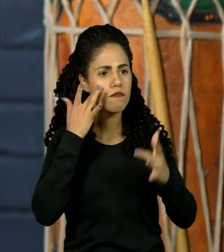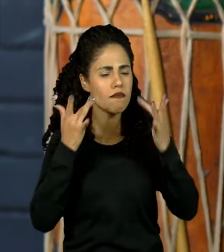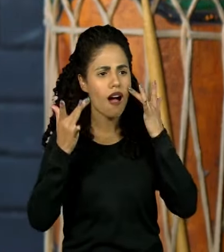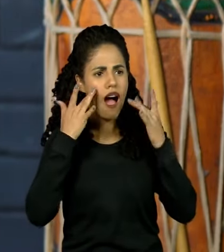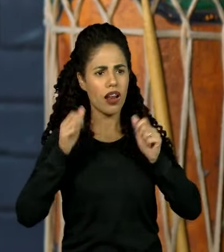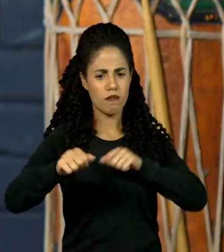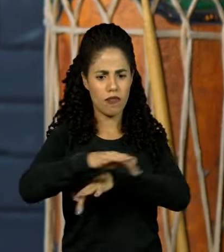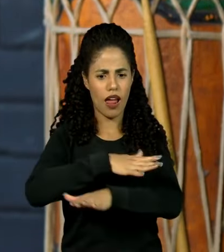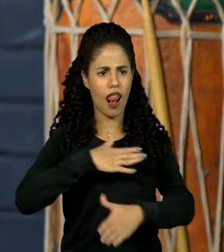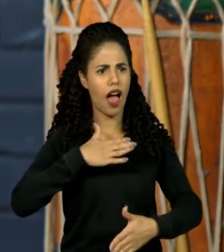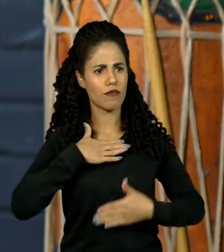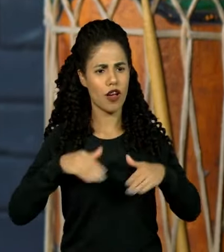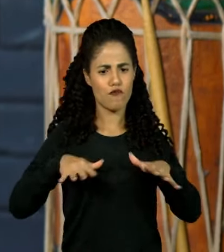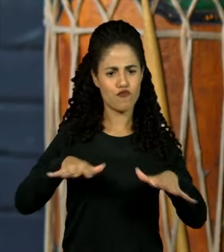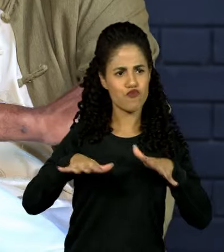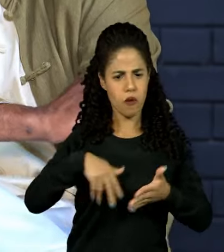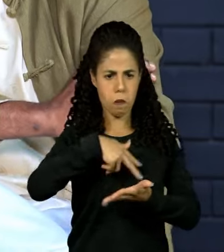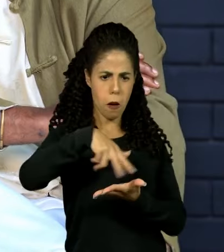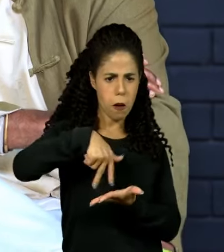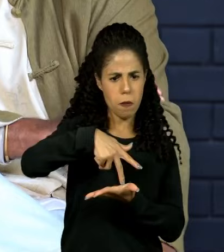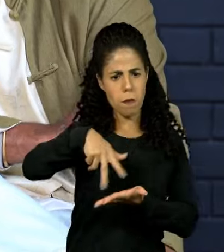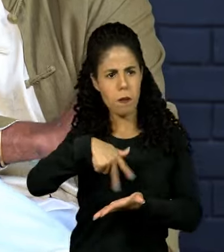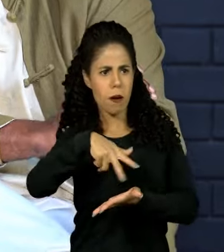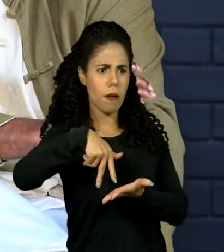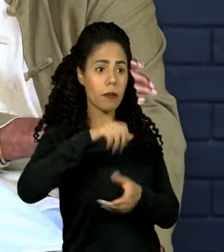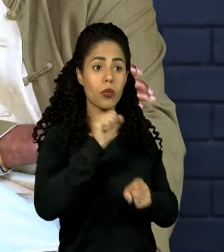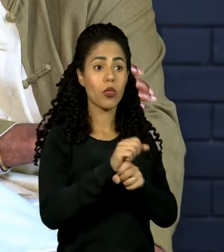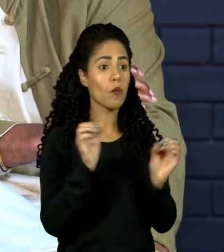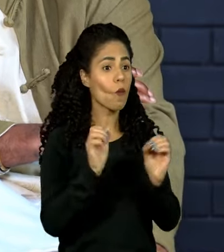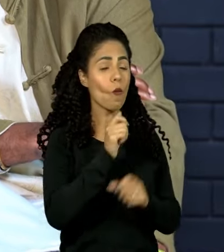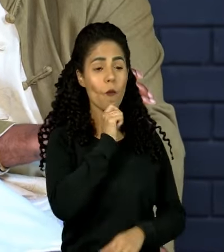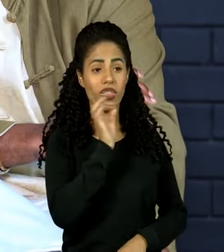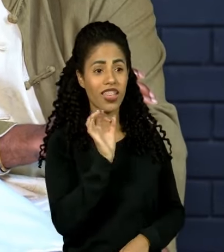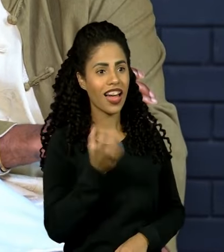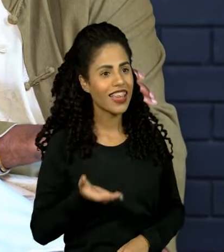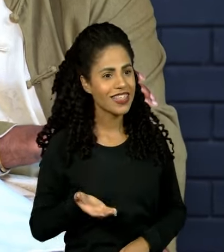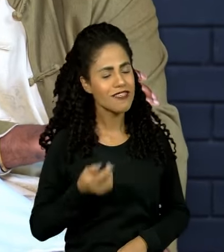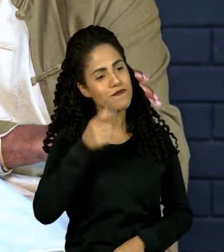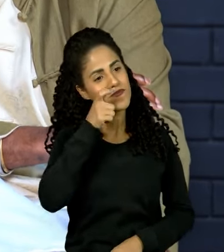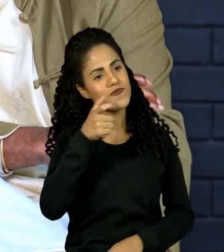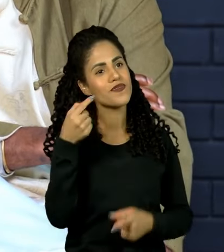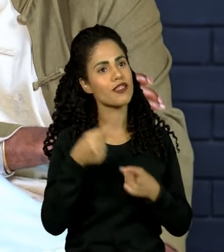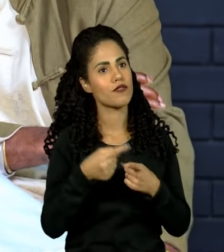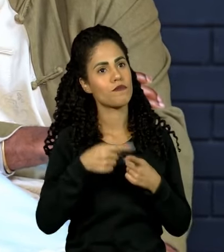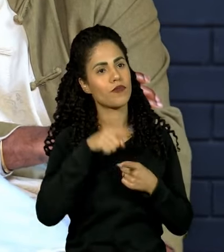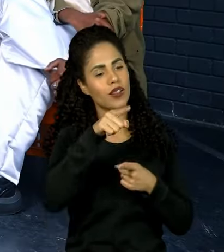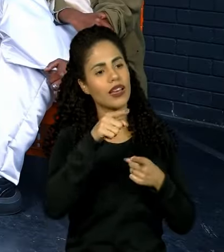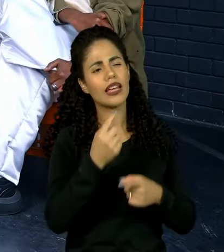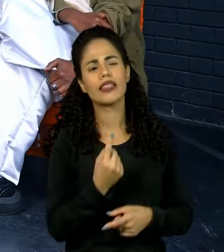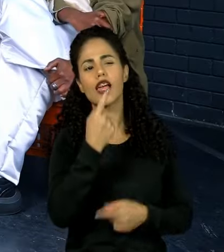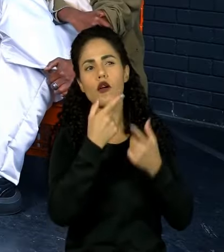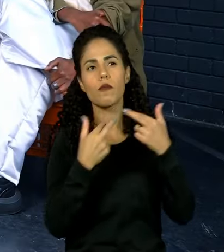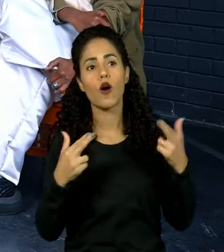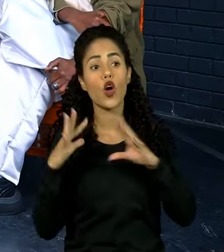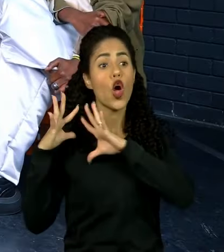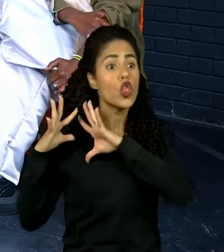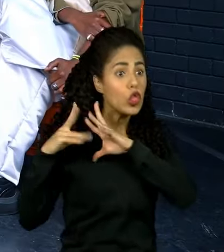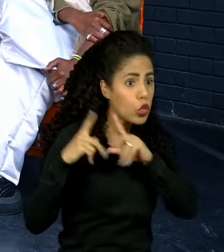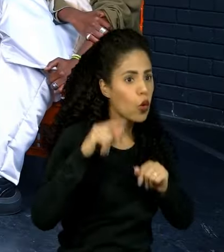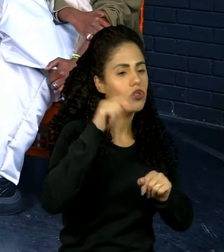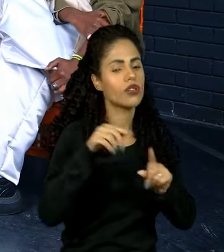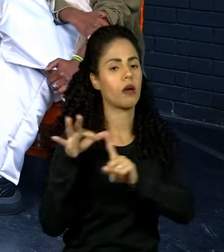cheia de movimento né eles não param um minuto é tão interessante que que tem uma que tem uma uma coisa que todos são